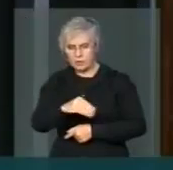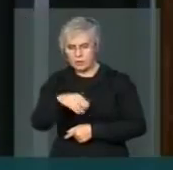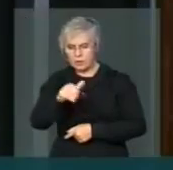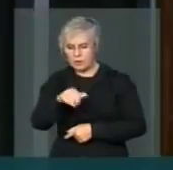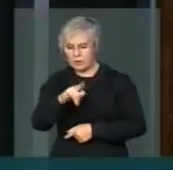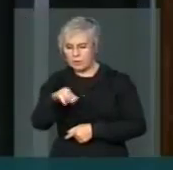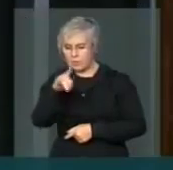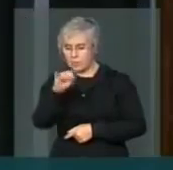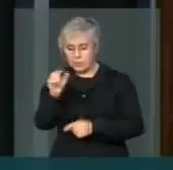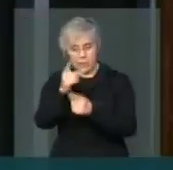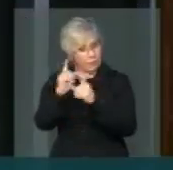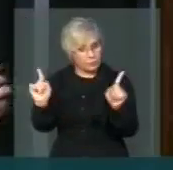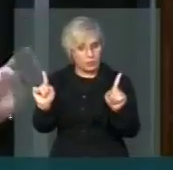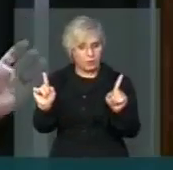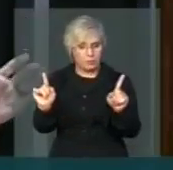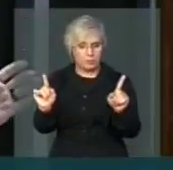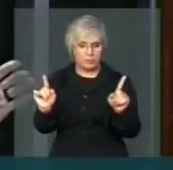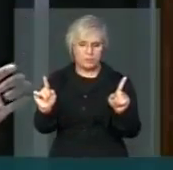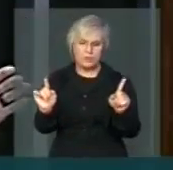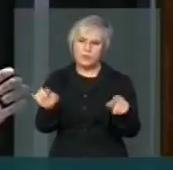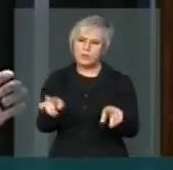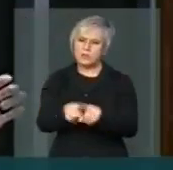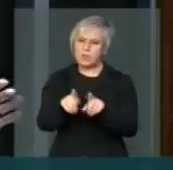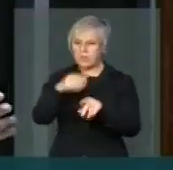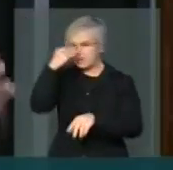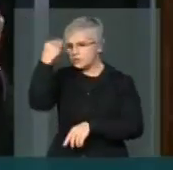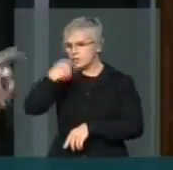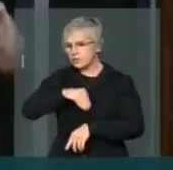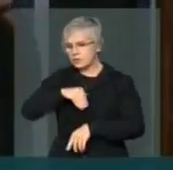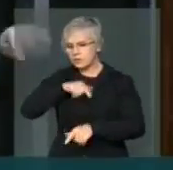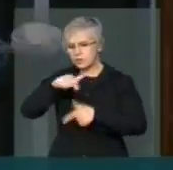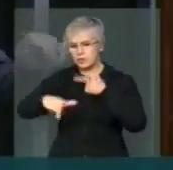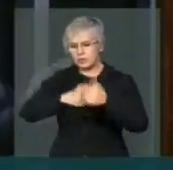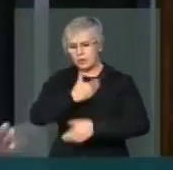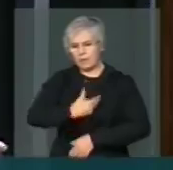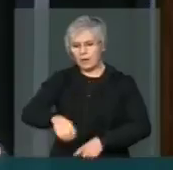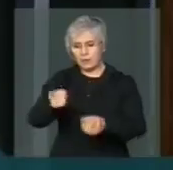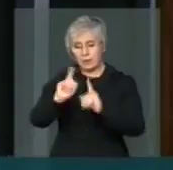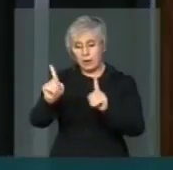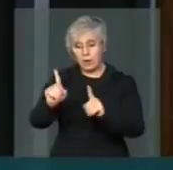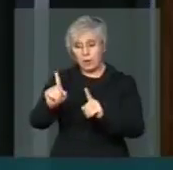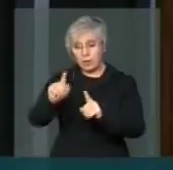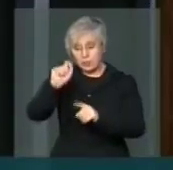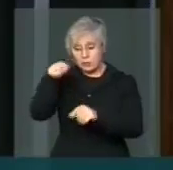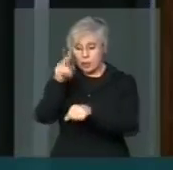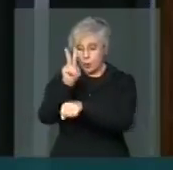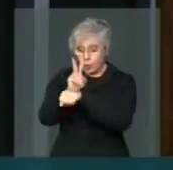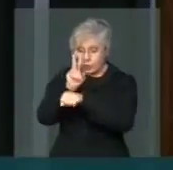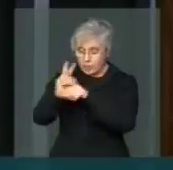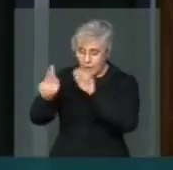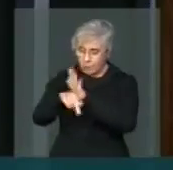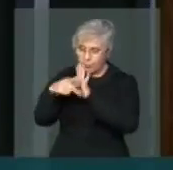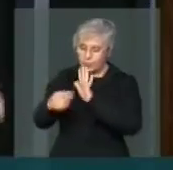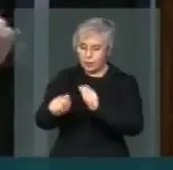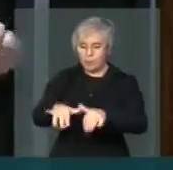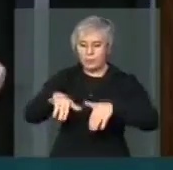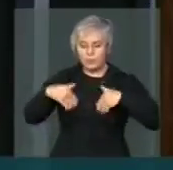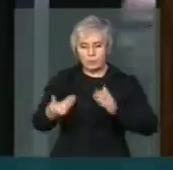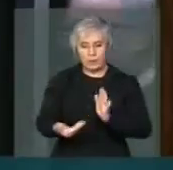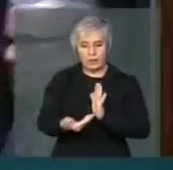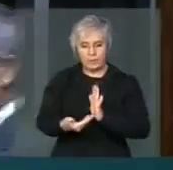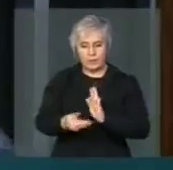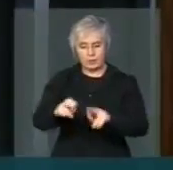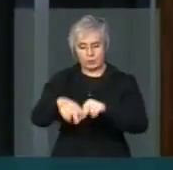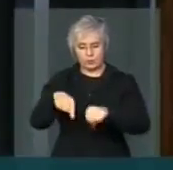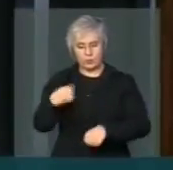marcado por isso na nossa história, nem desistir da função pública, é preservar o próprio parlamento. Daí a